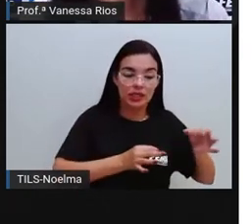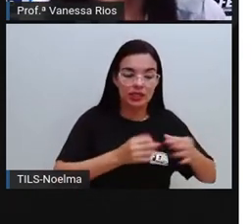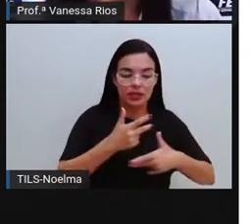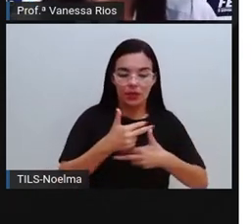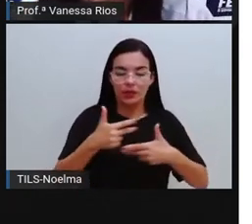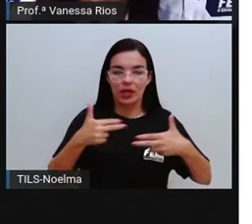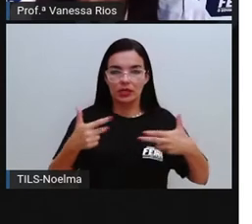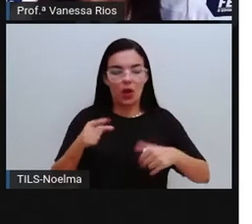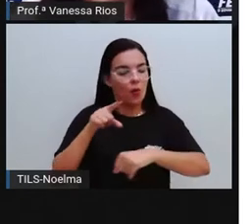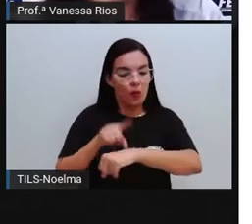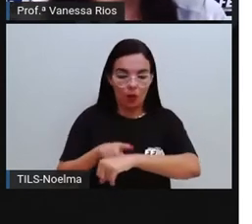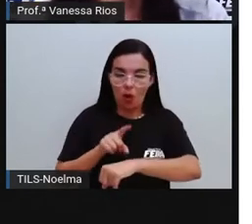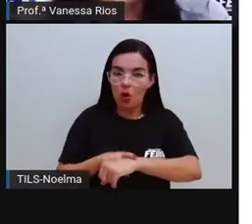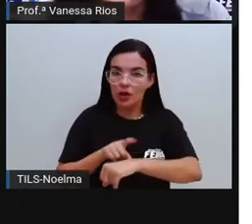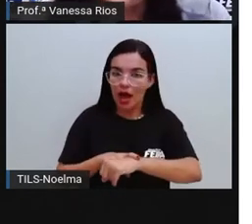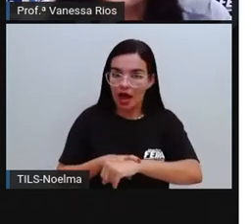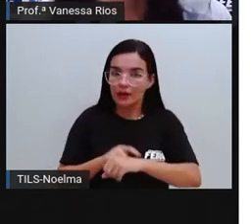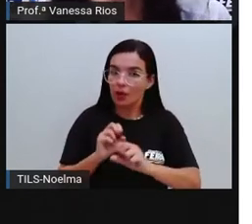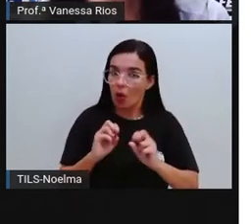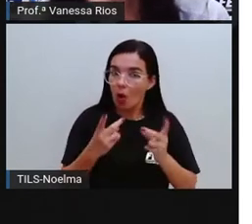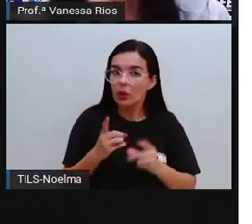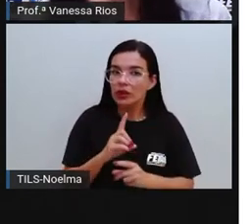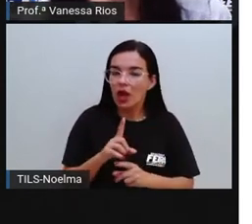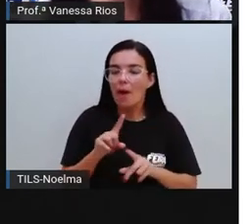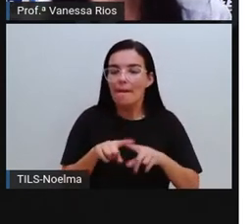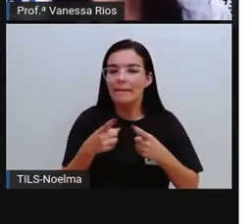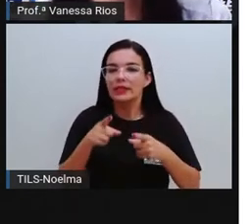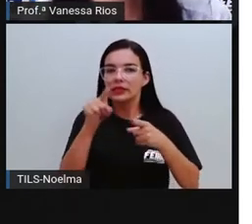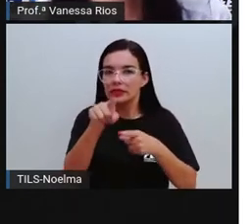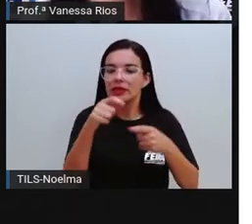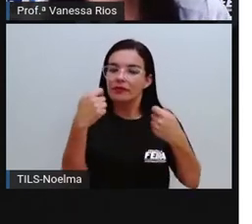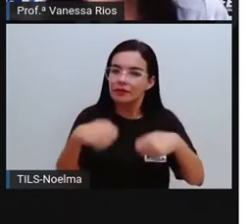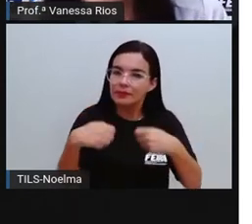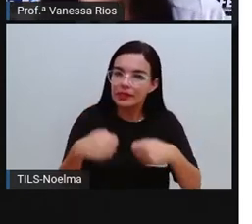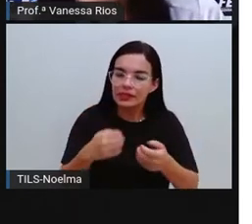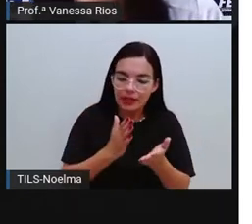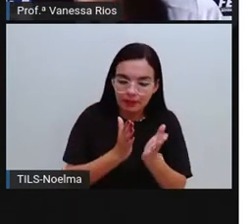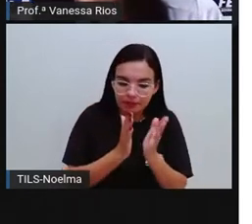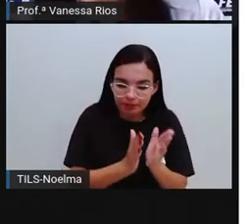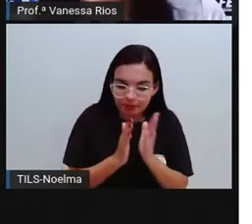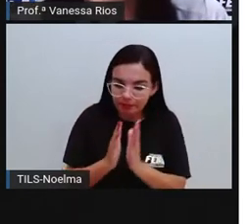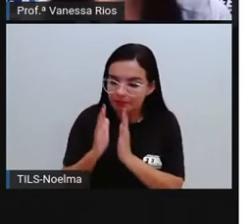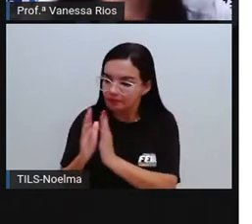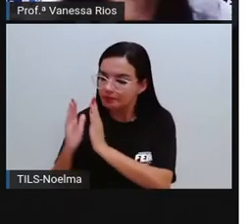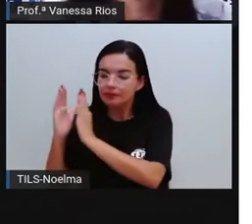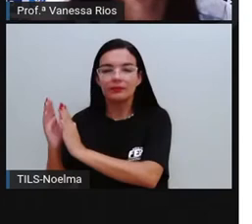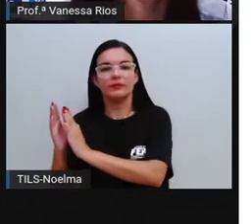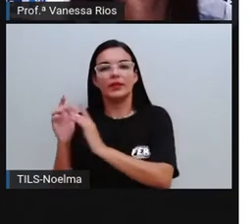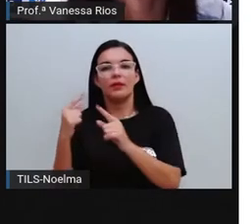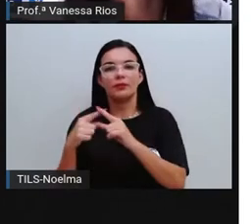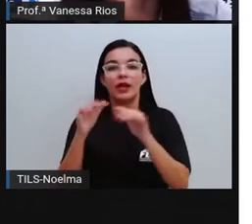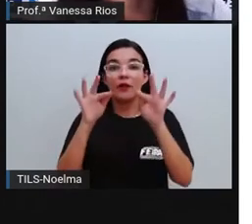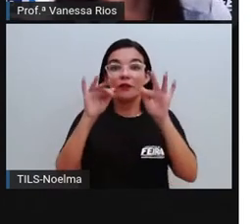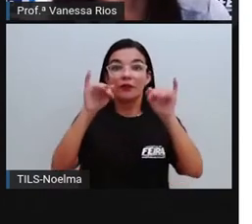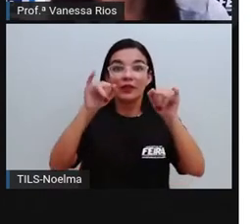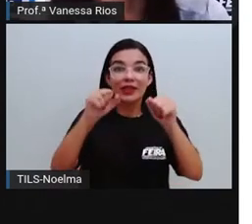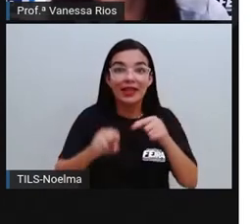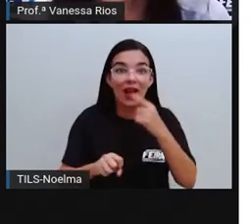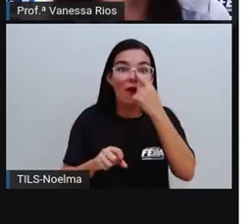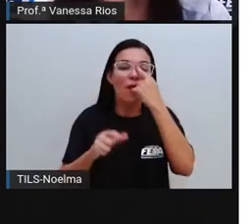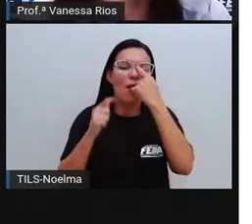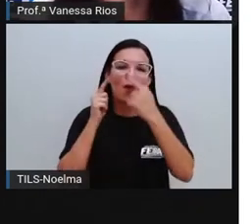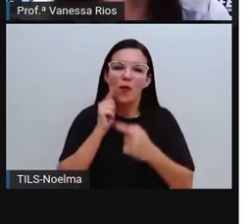atividades com horários ou não, mas que você tem que seguir essa ordem para no final dar conta,